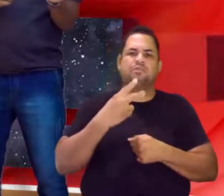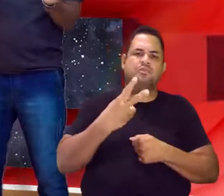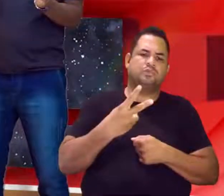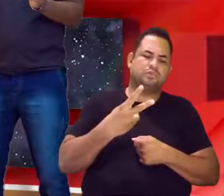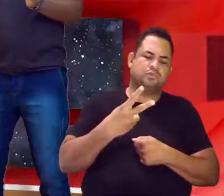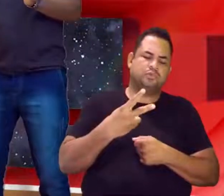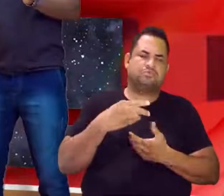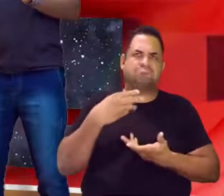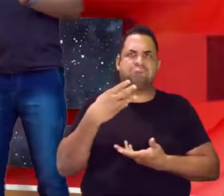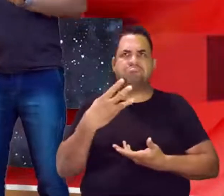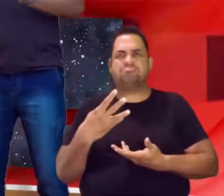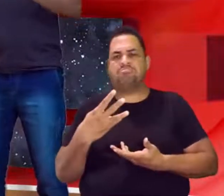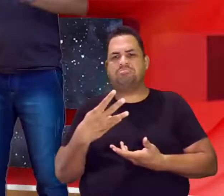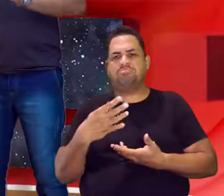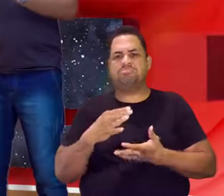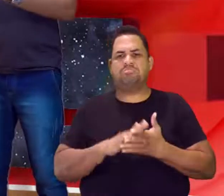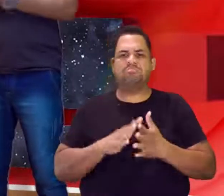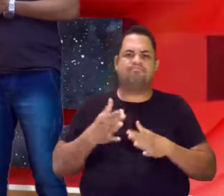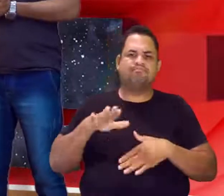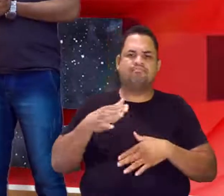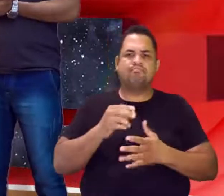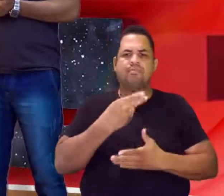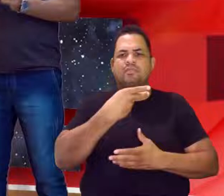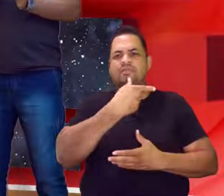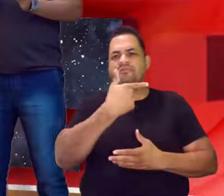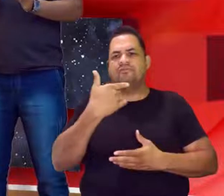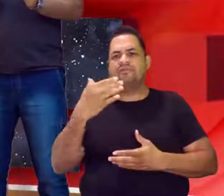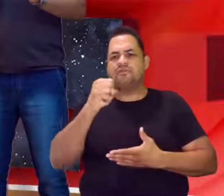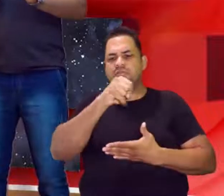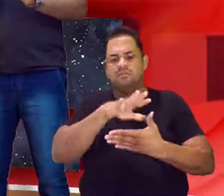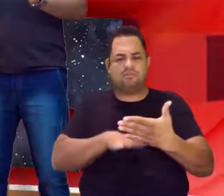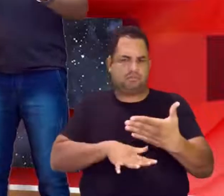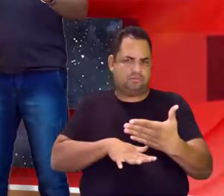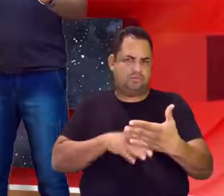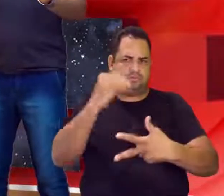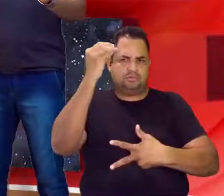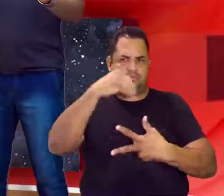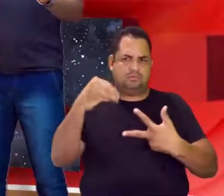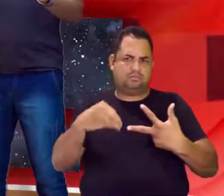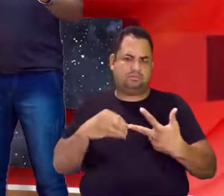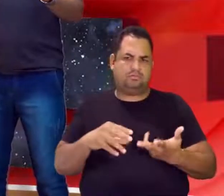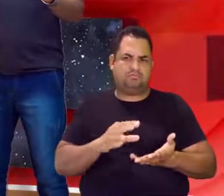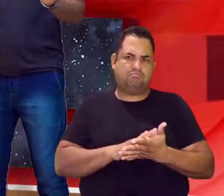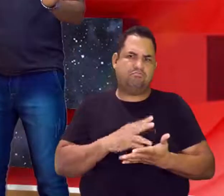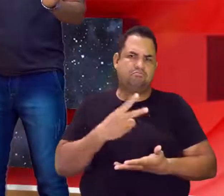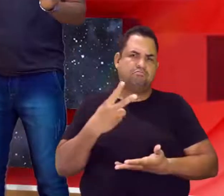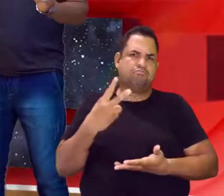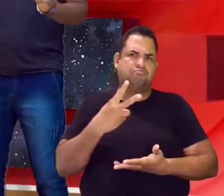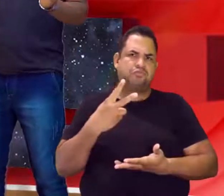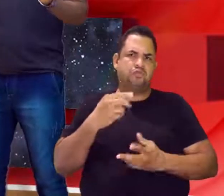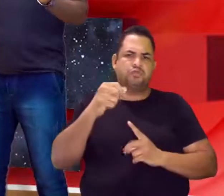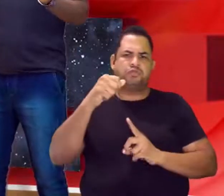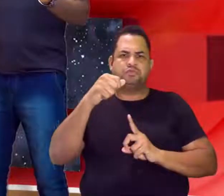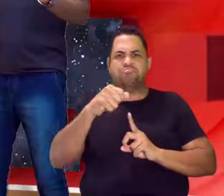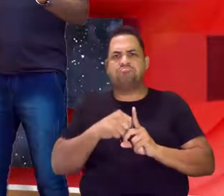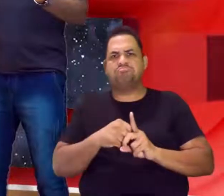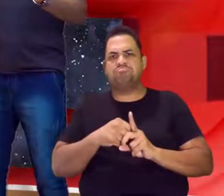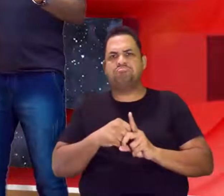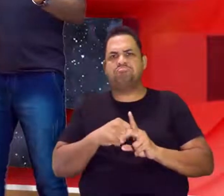3, passamos 3. Vai dar em média de 20 questões já em menos de 2 meses de